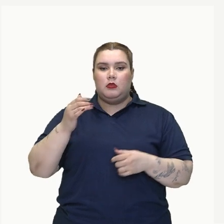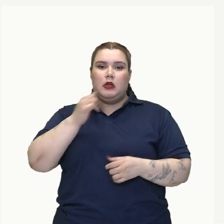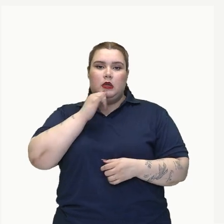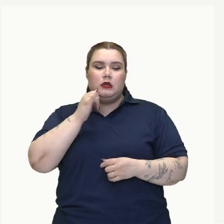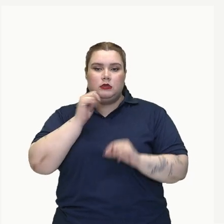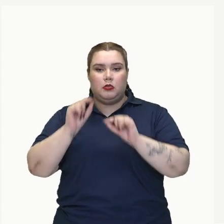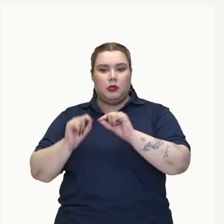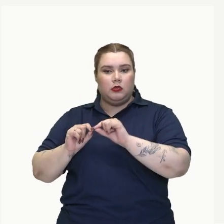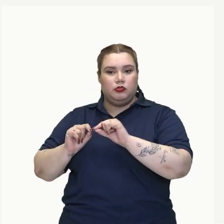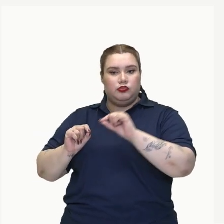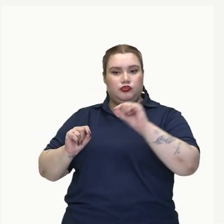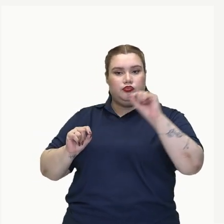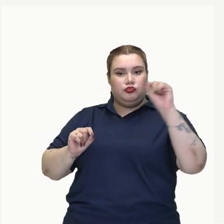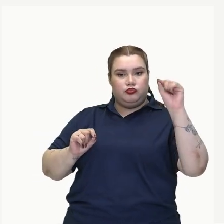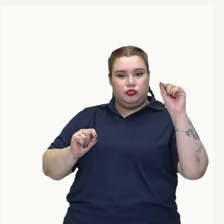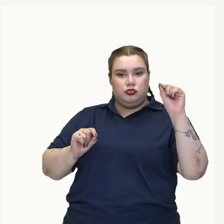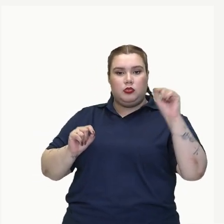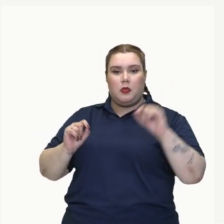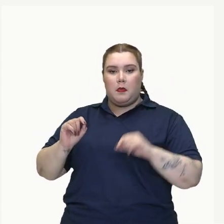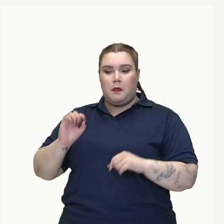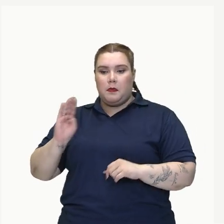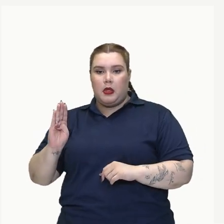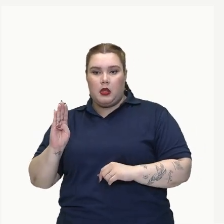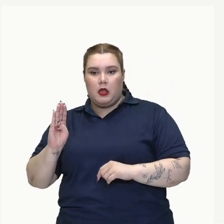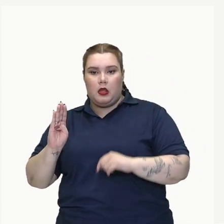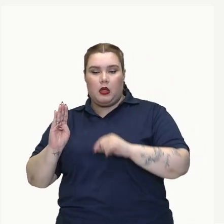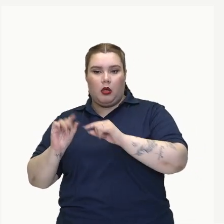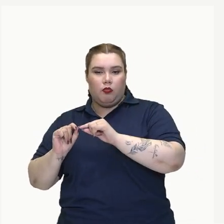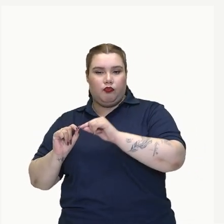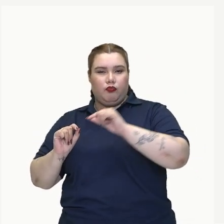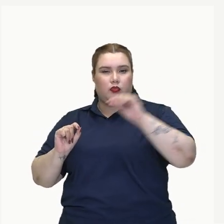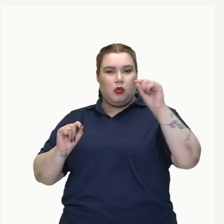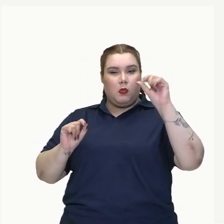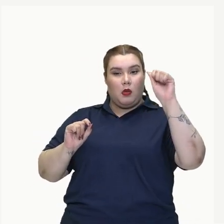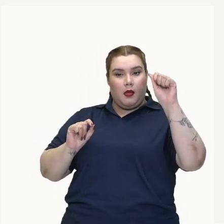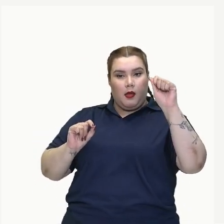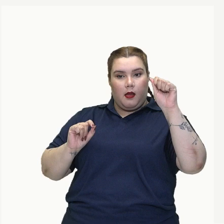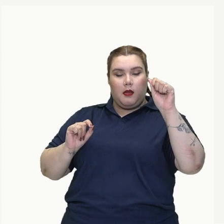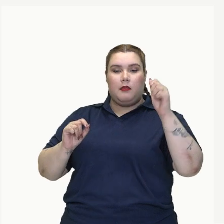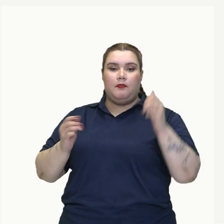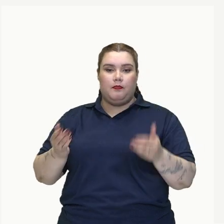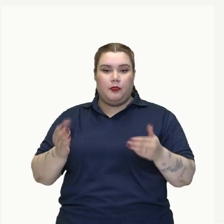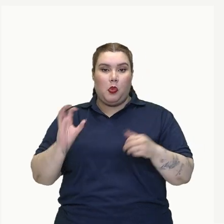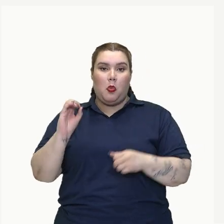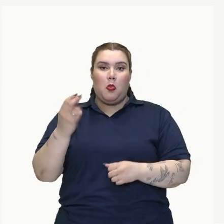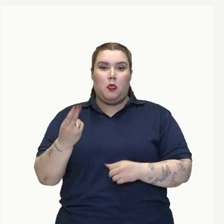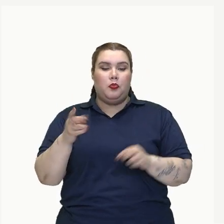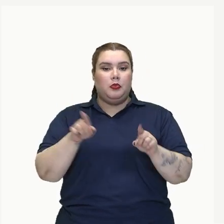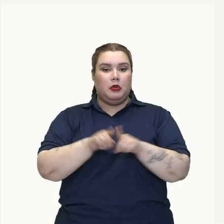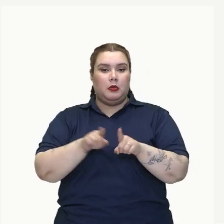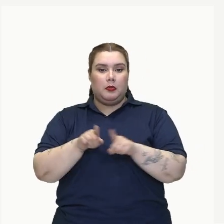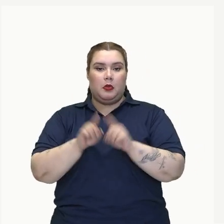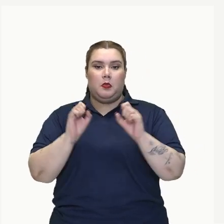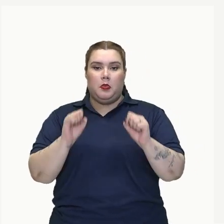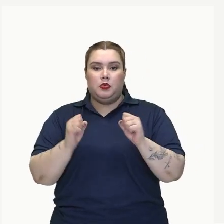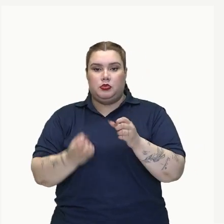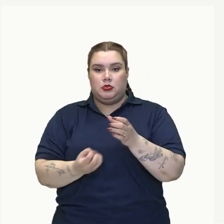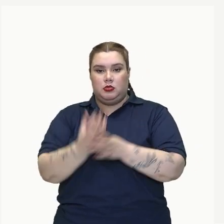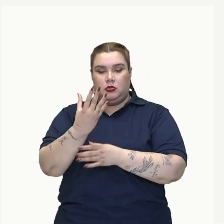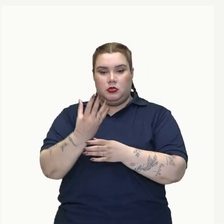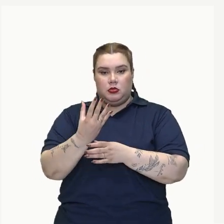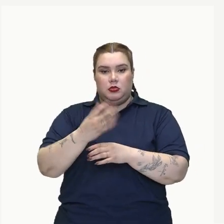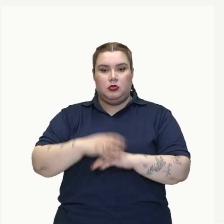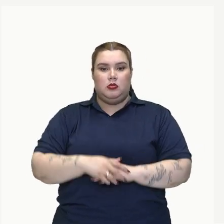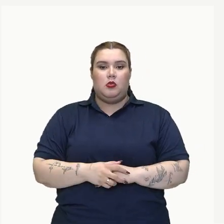entre o ponto B e o ponto A. Ao mesmo tempo, a gente pode